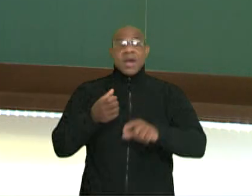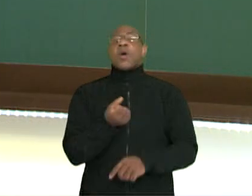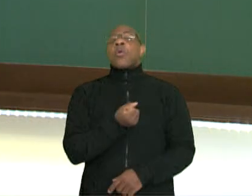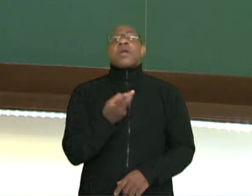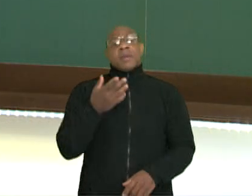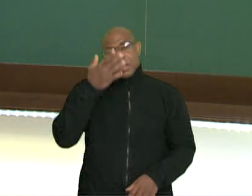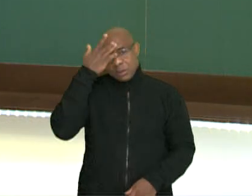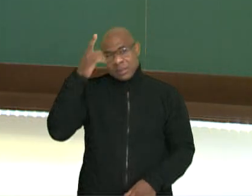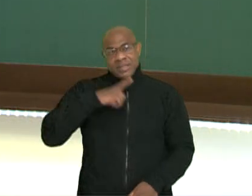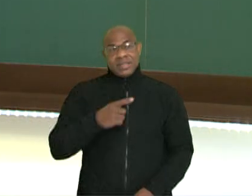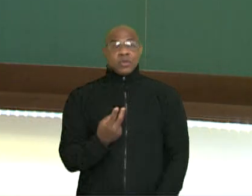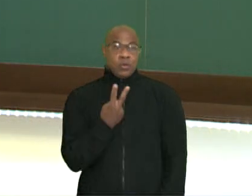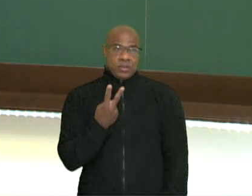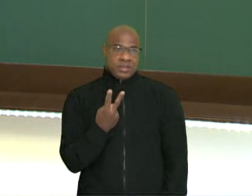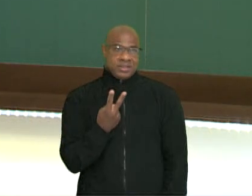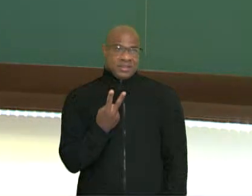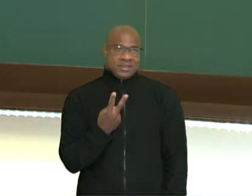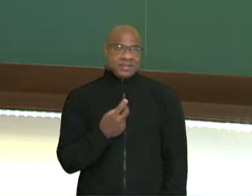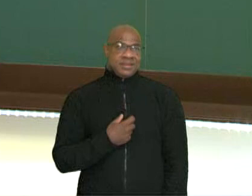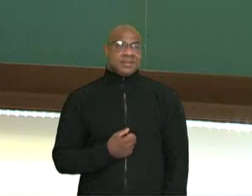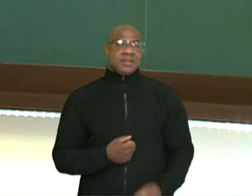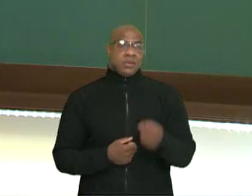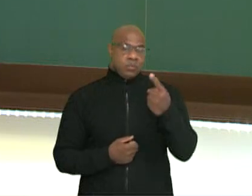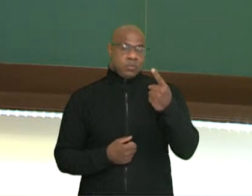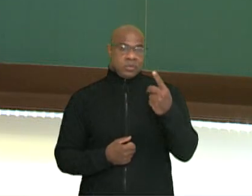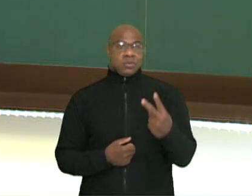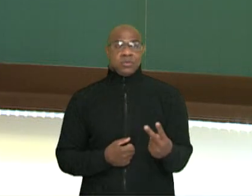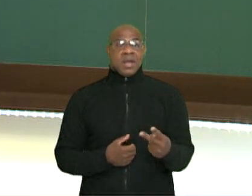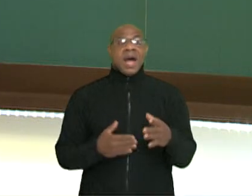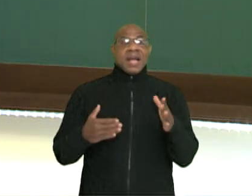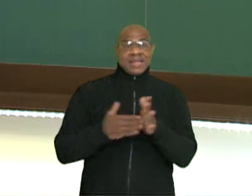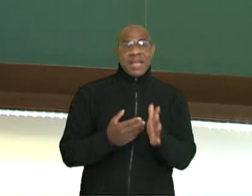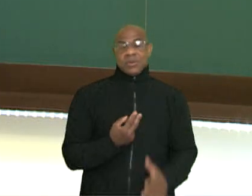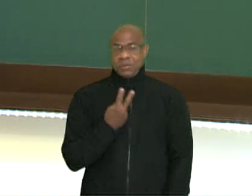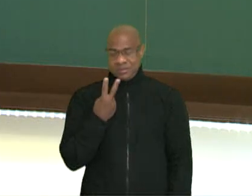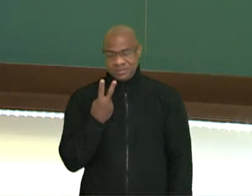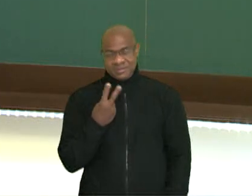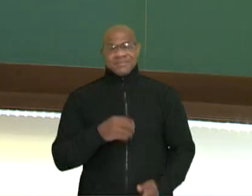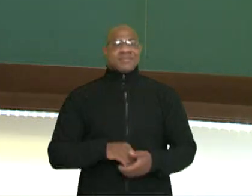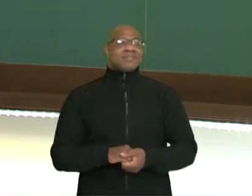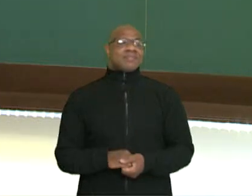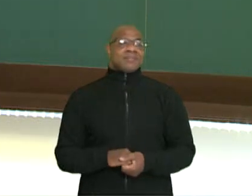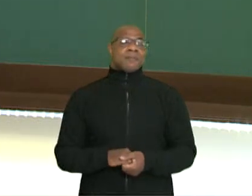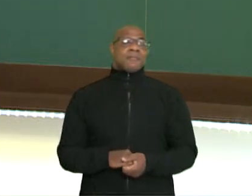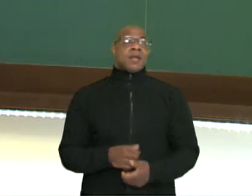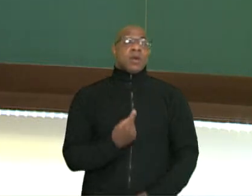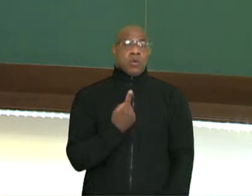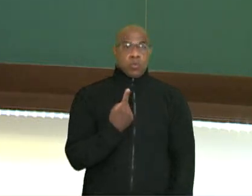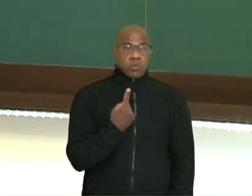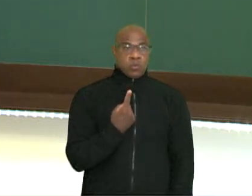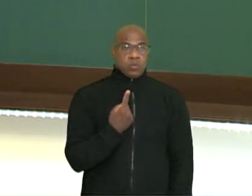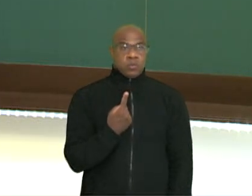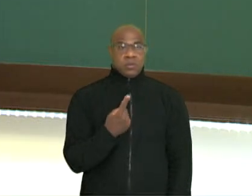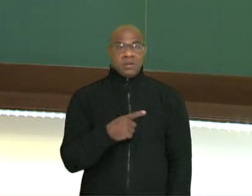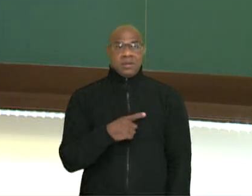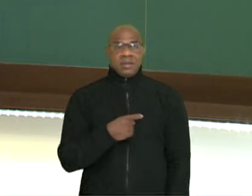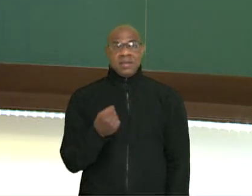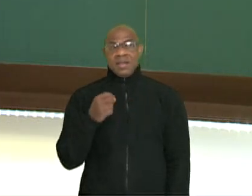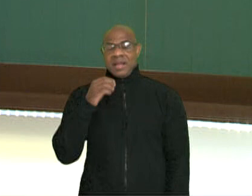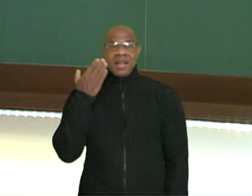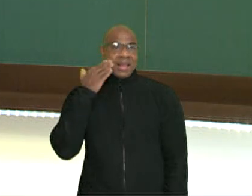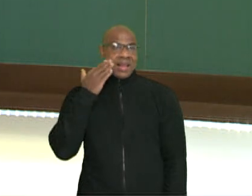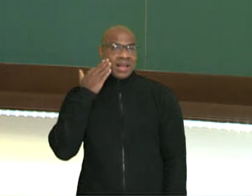casa? Então, tem um e tem dois, porque até dois aparelhos, ok? Então, um aparelho é aqui, ó,